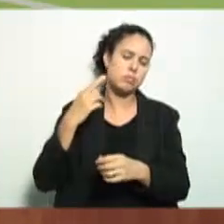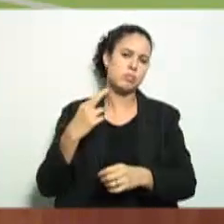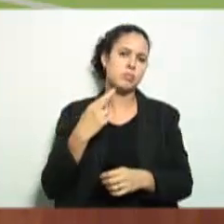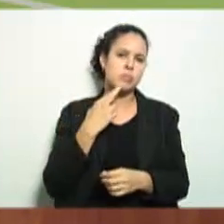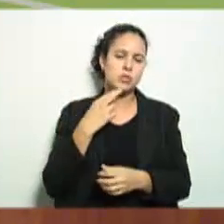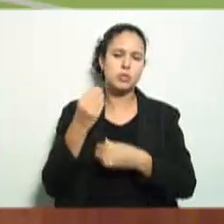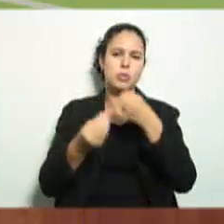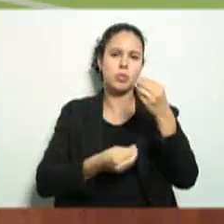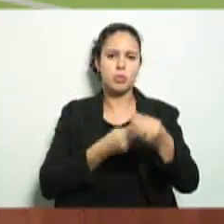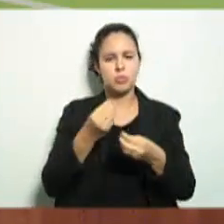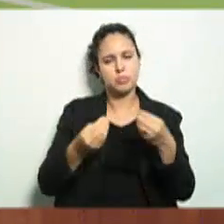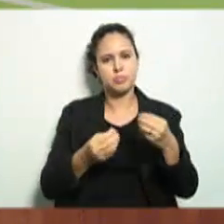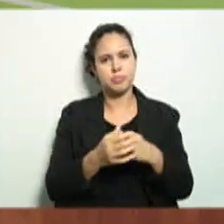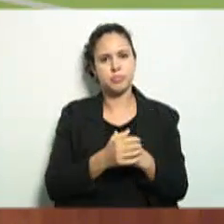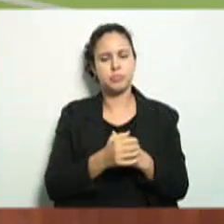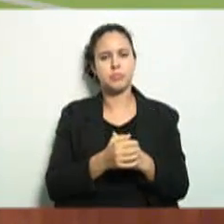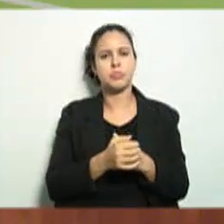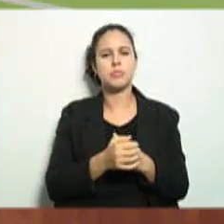também buscando